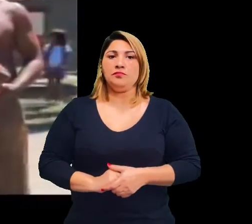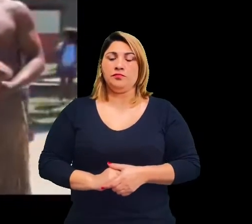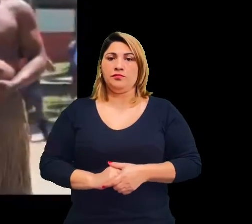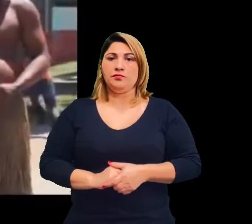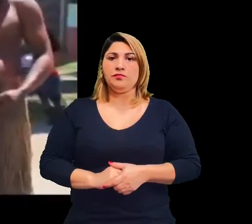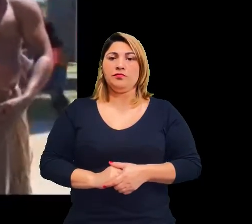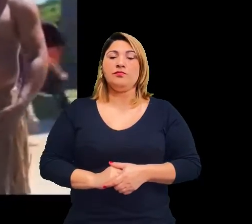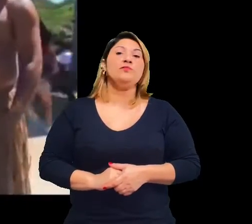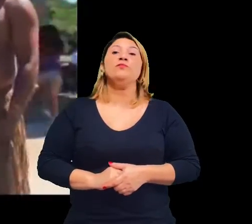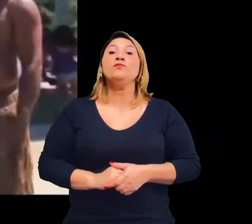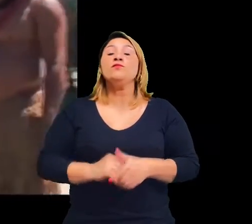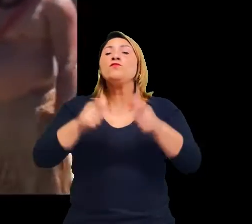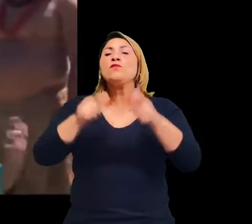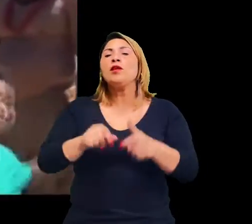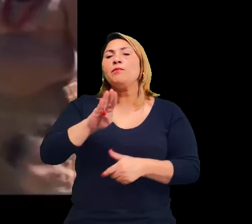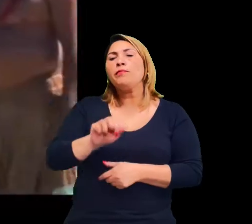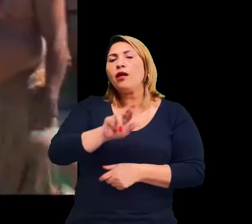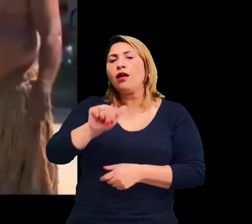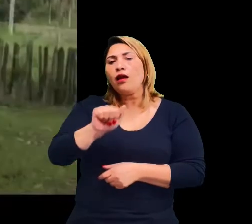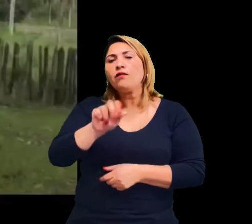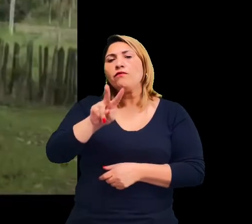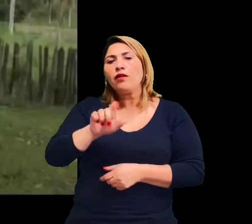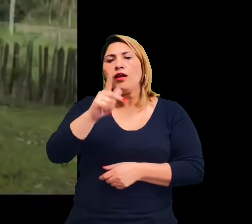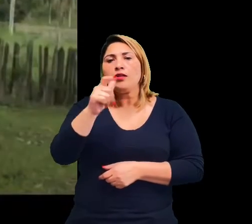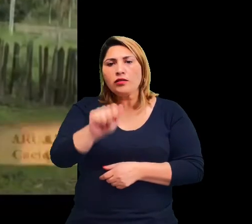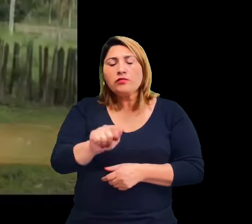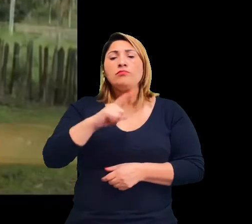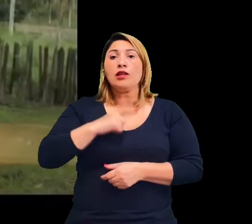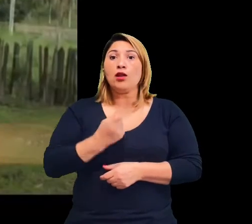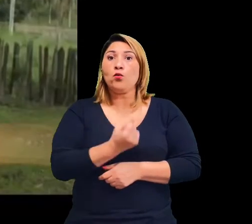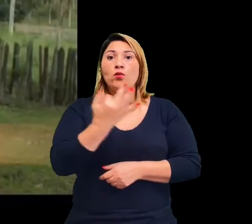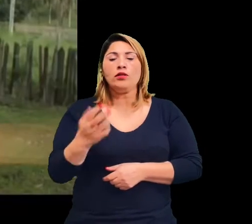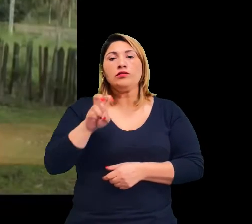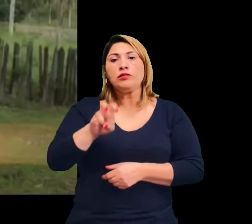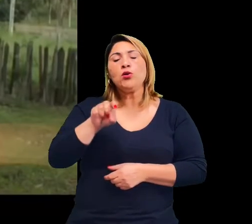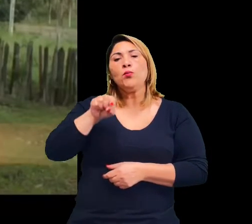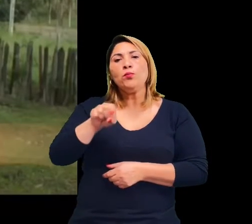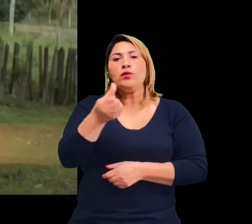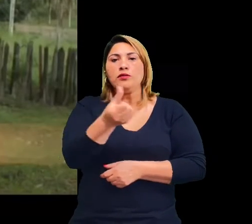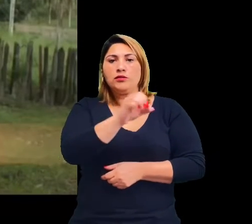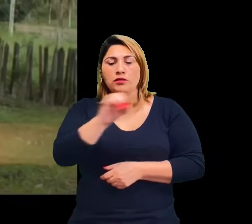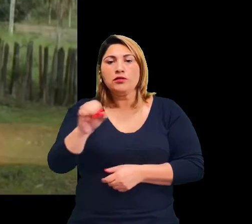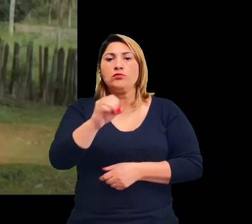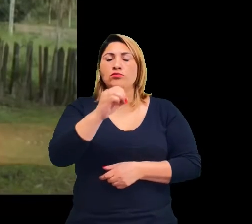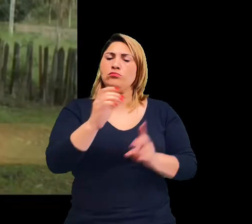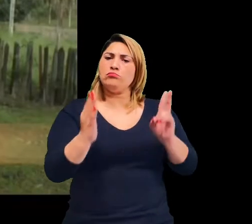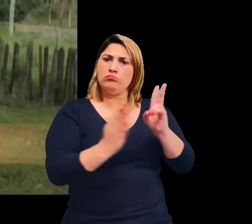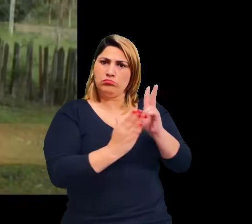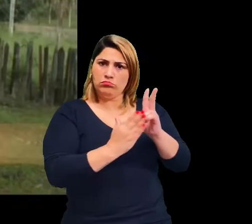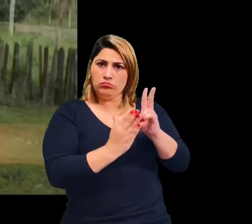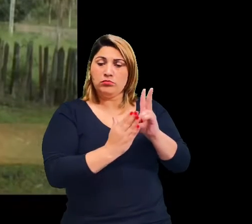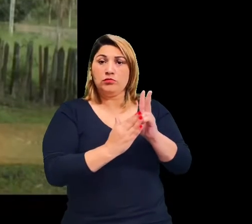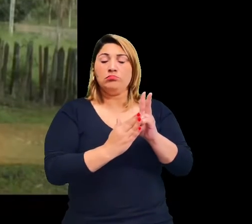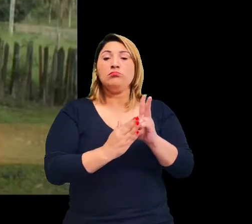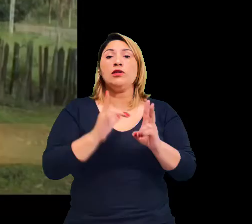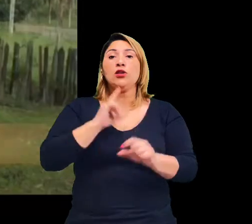Barra Velha, onde abrange uma quantidade de 5.600 indígenas, é onde há um conflito maior,